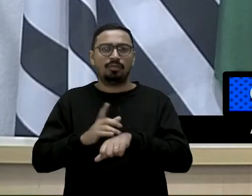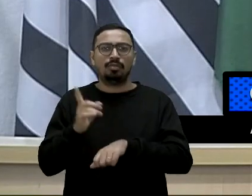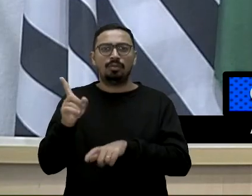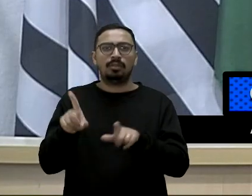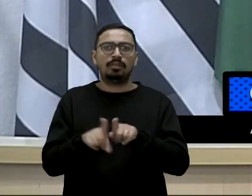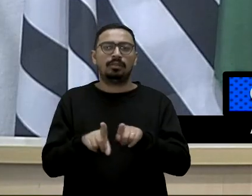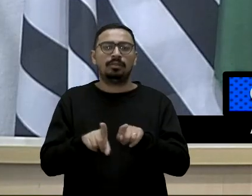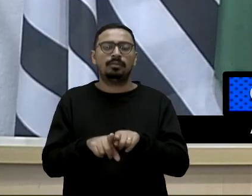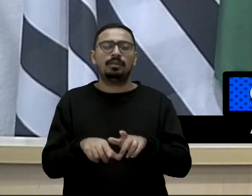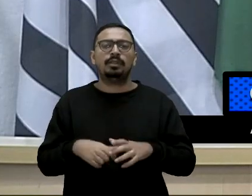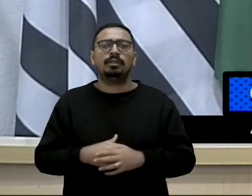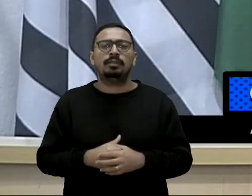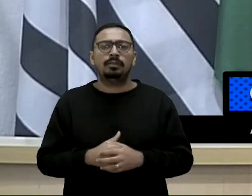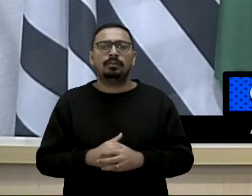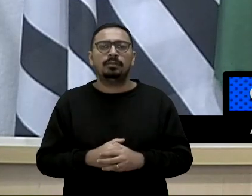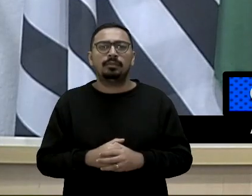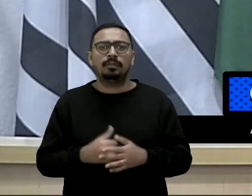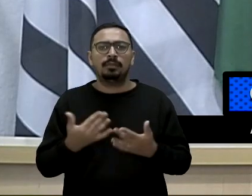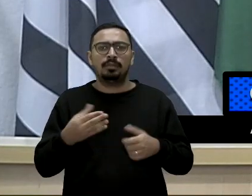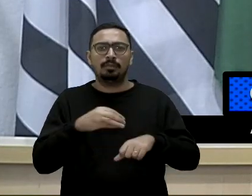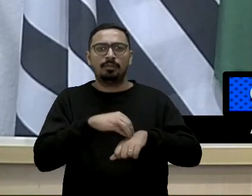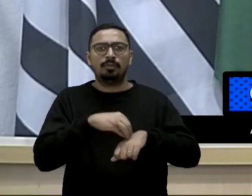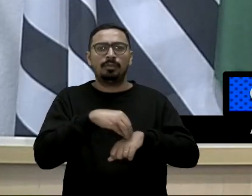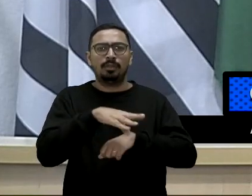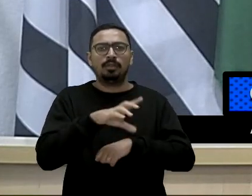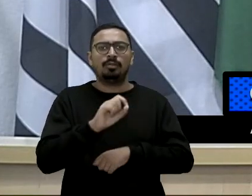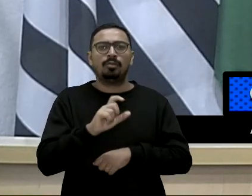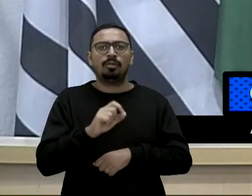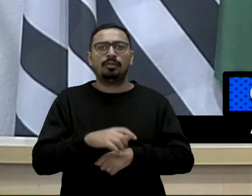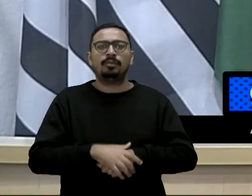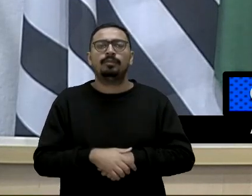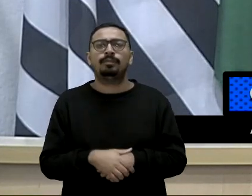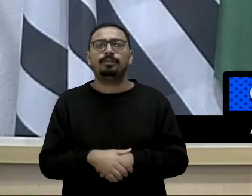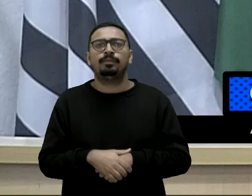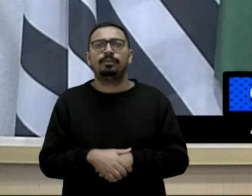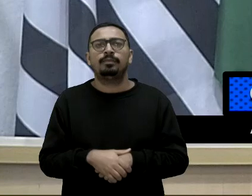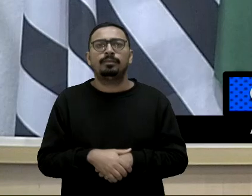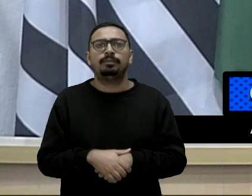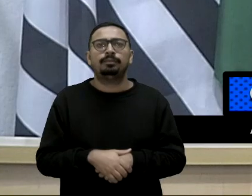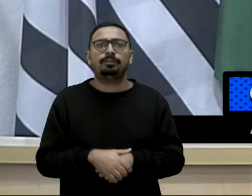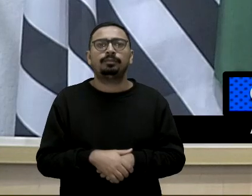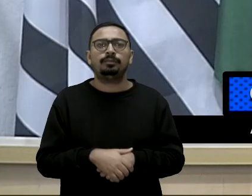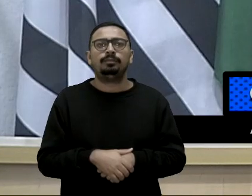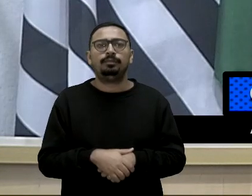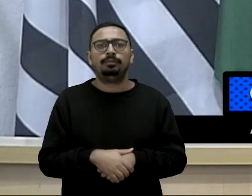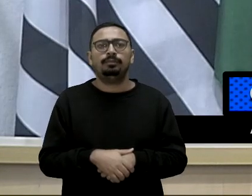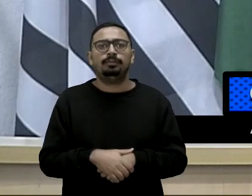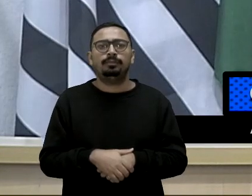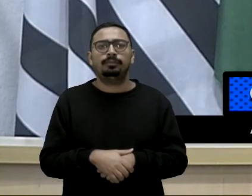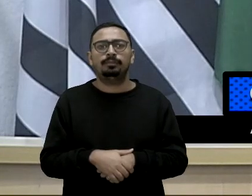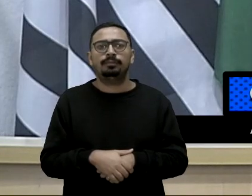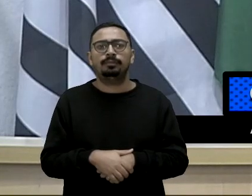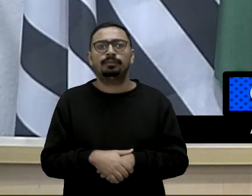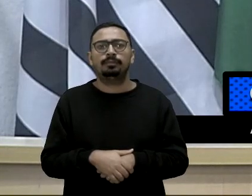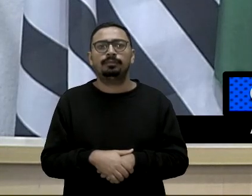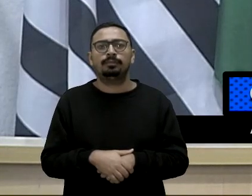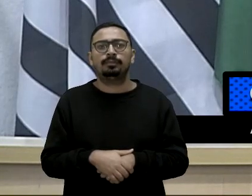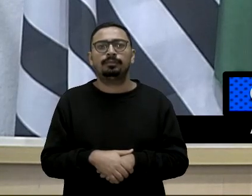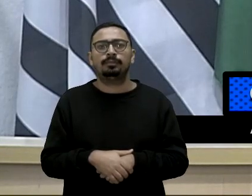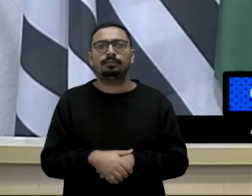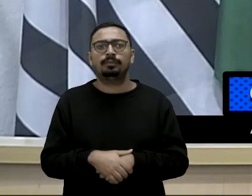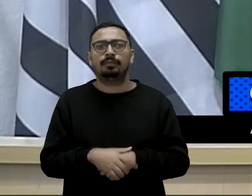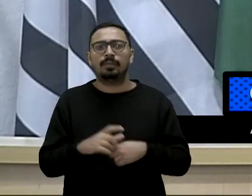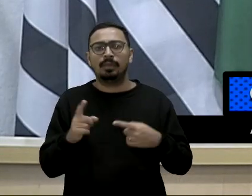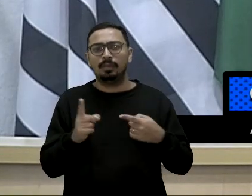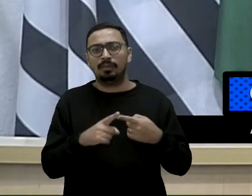Então, uma sugestão que eu vou deixar para deixar aqui para vocês aqui. Primeira coisa, todo